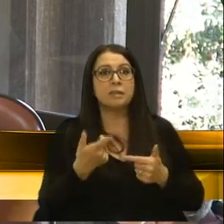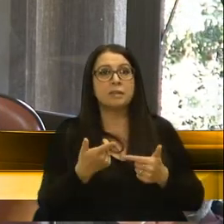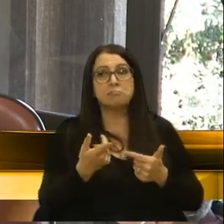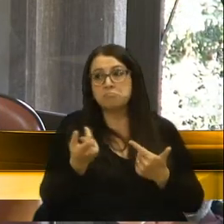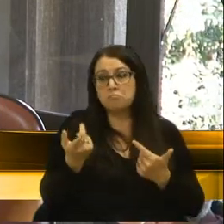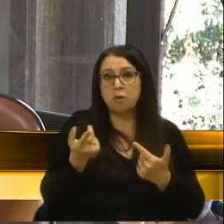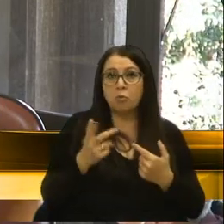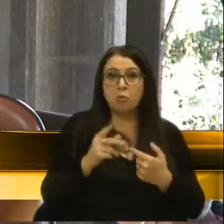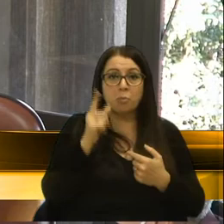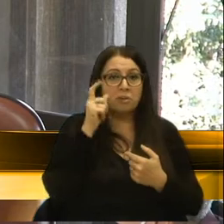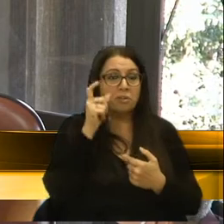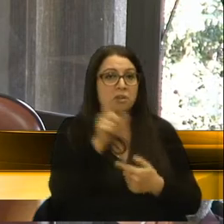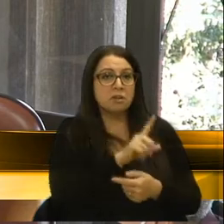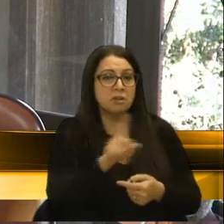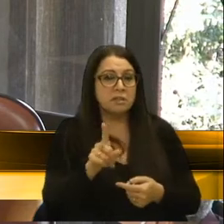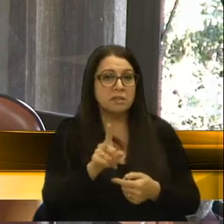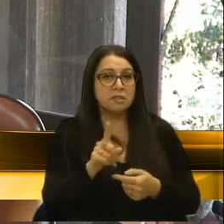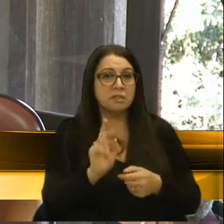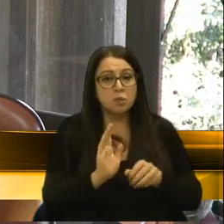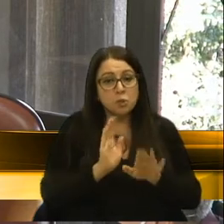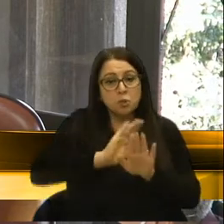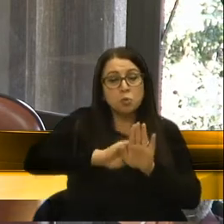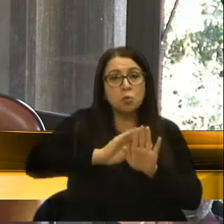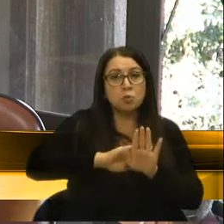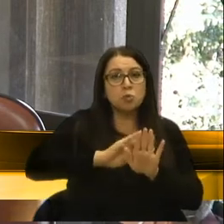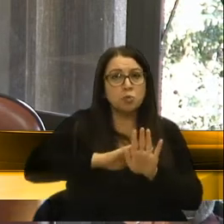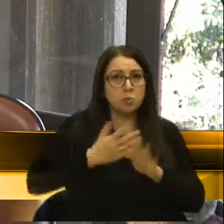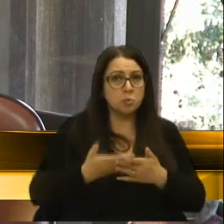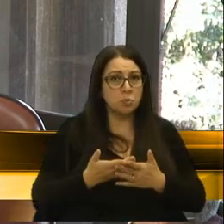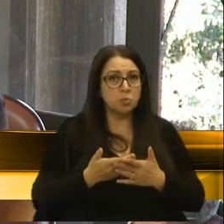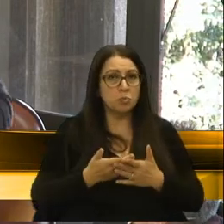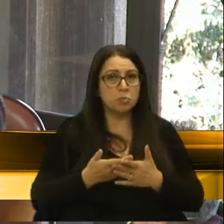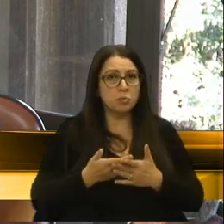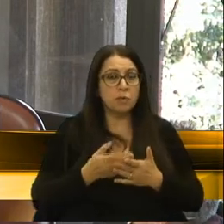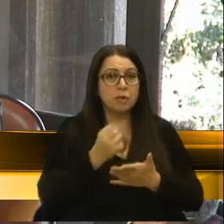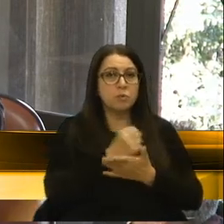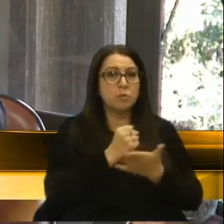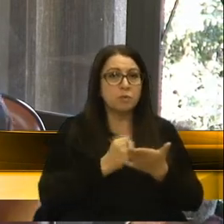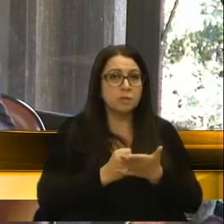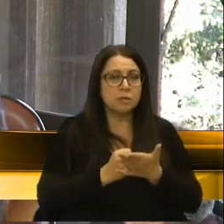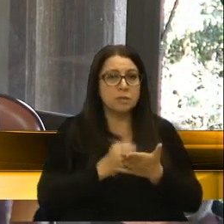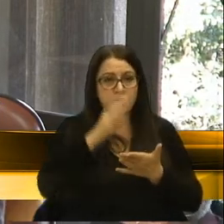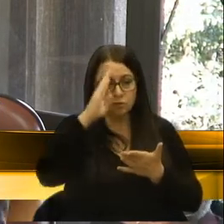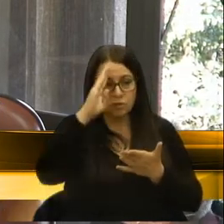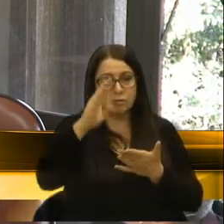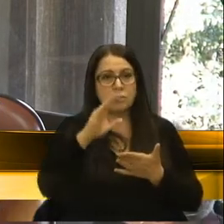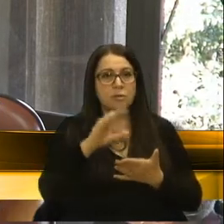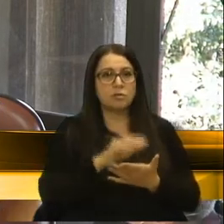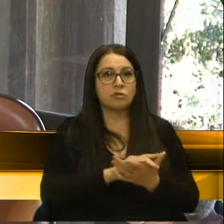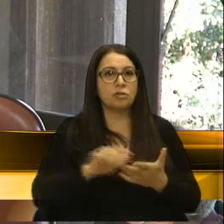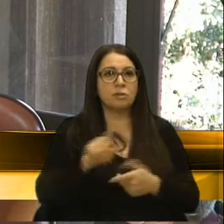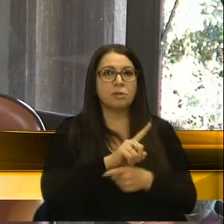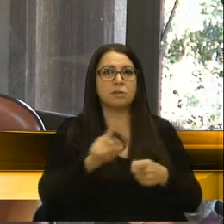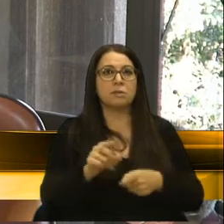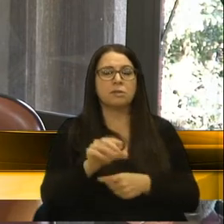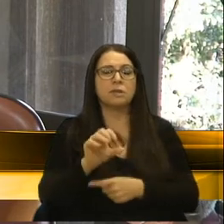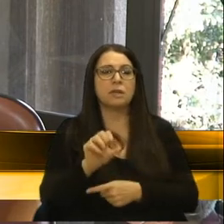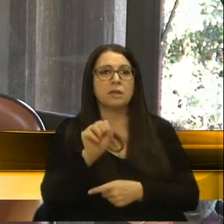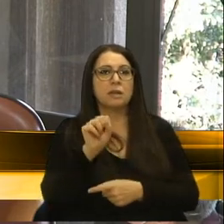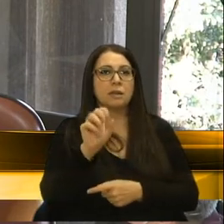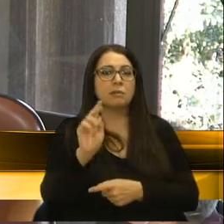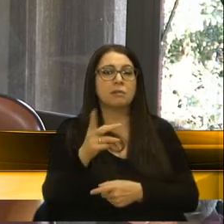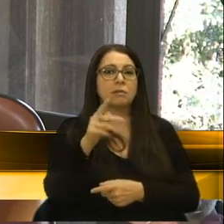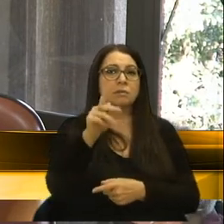algum interesse escuso na contratação direta do HCB. No mais,